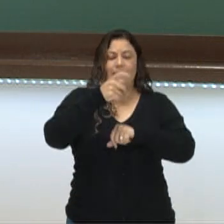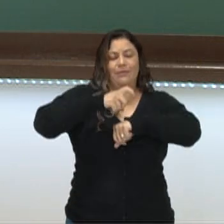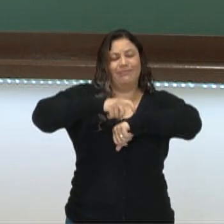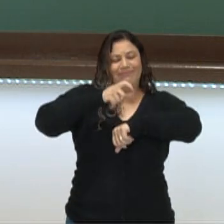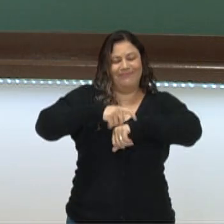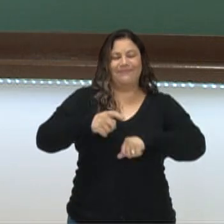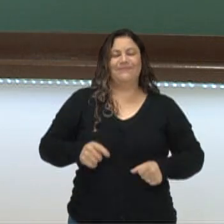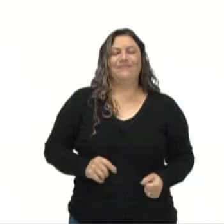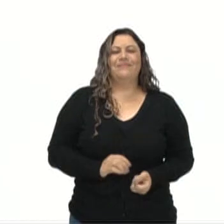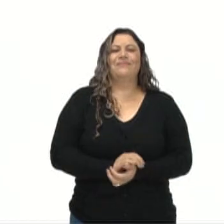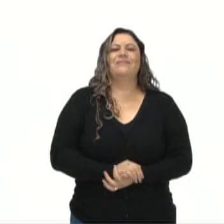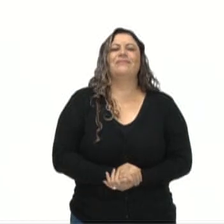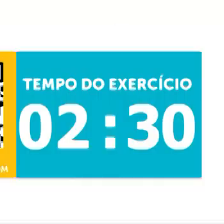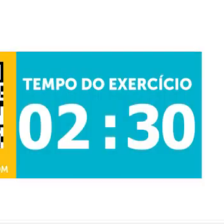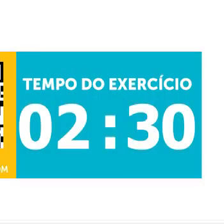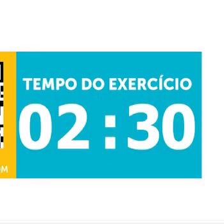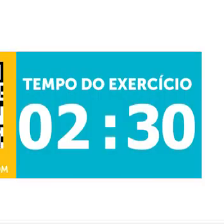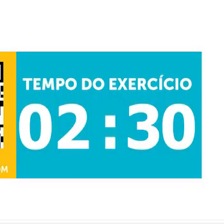responder. Vamos lá?